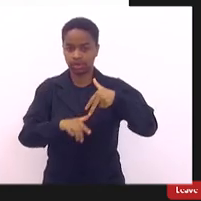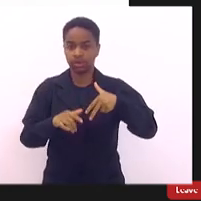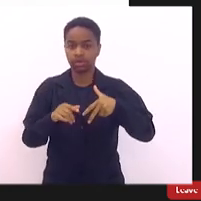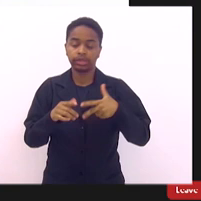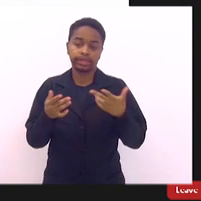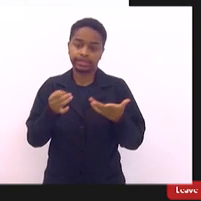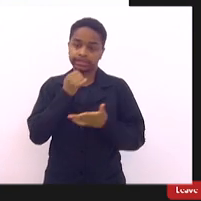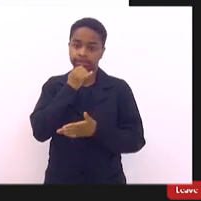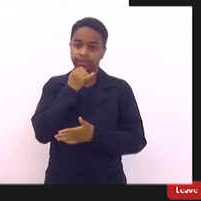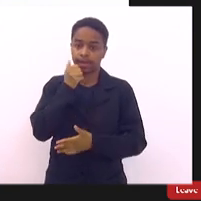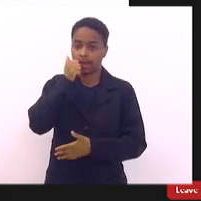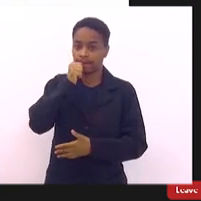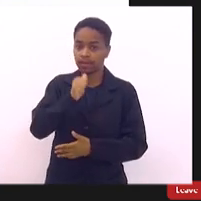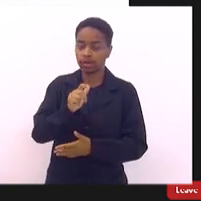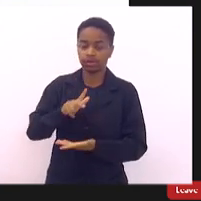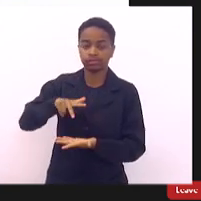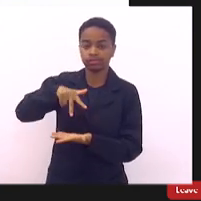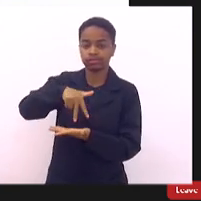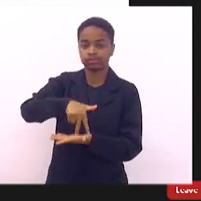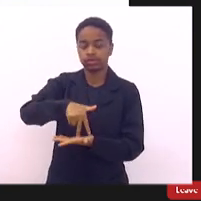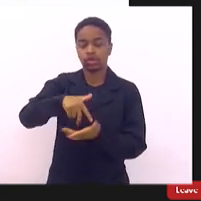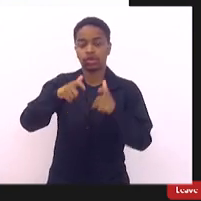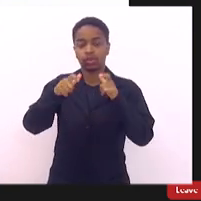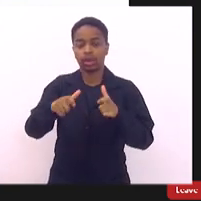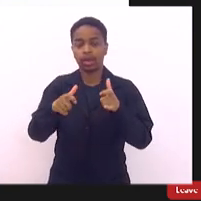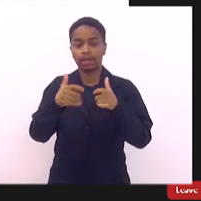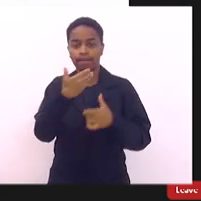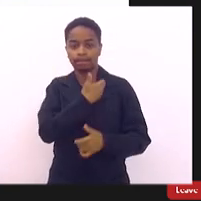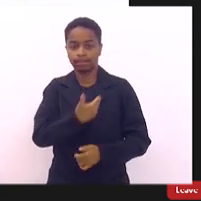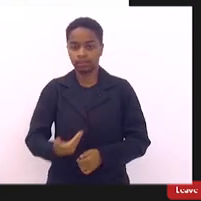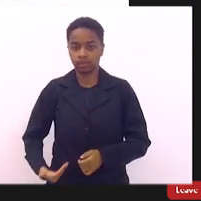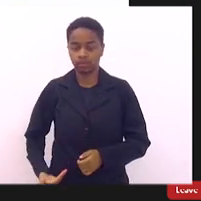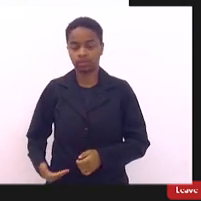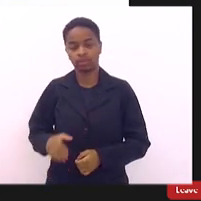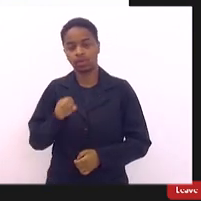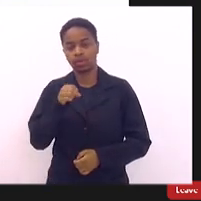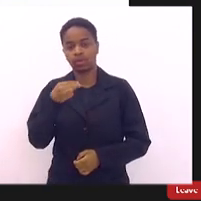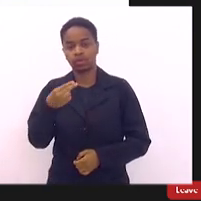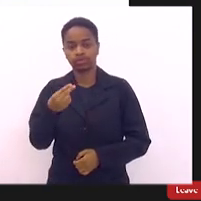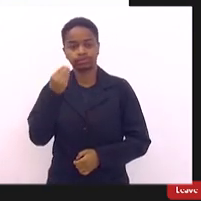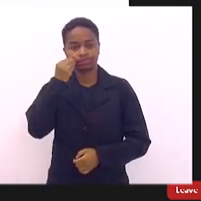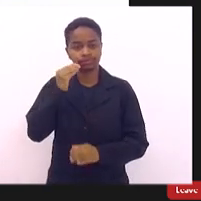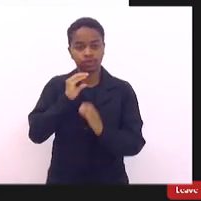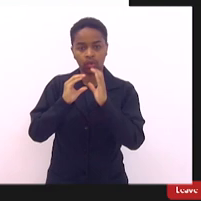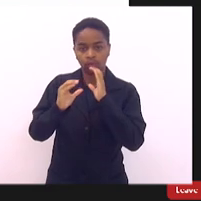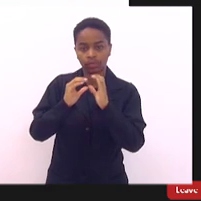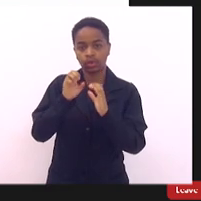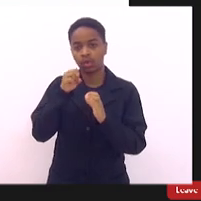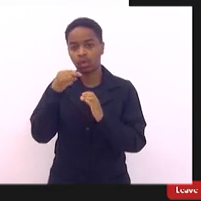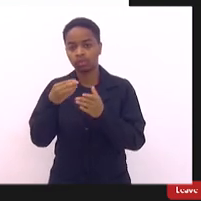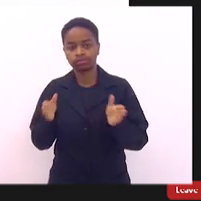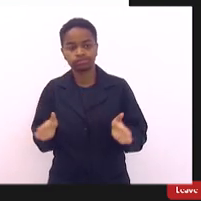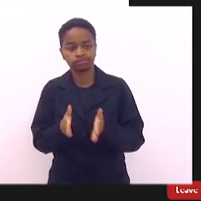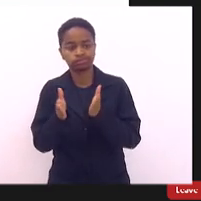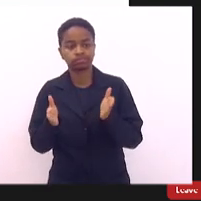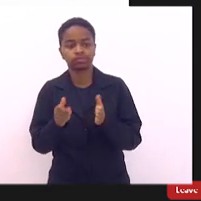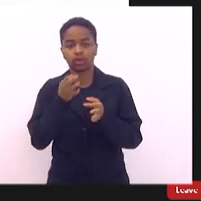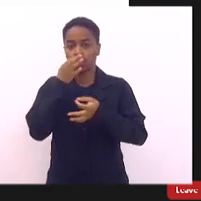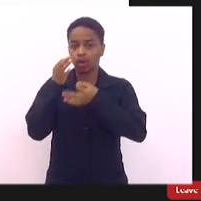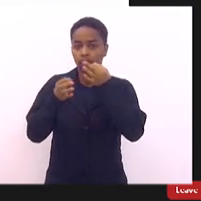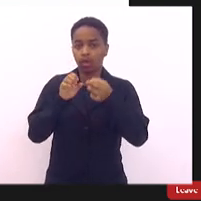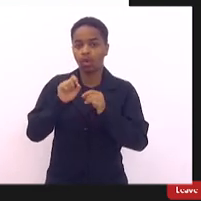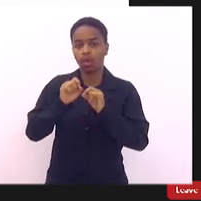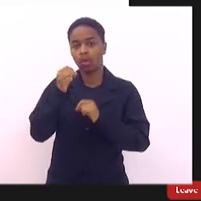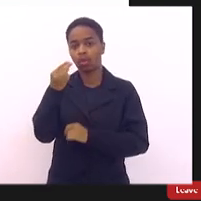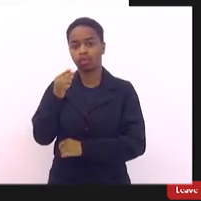se colocando no espaço público como uma comunicadora, formadora de opinião, tomadora de